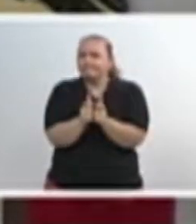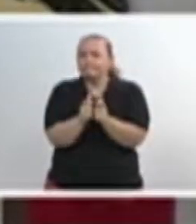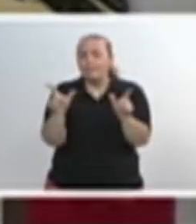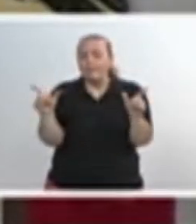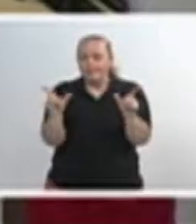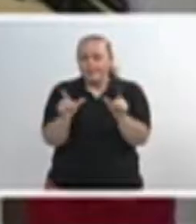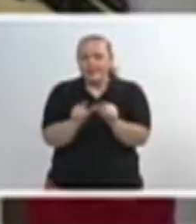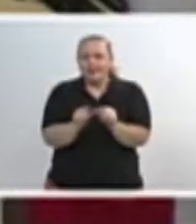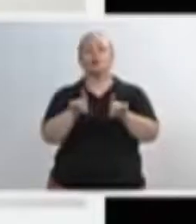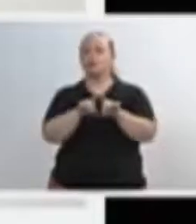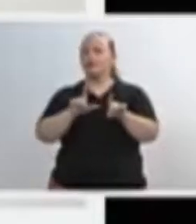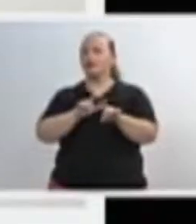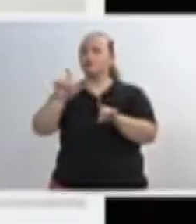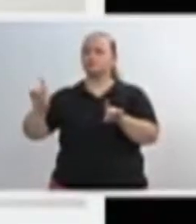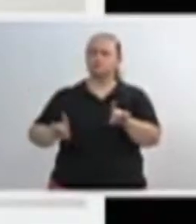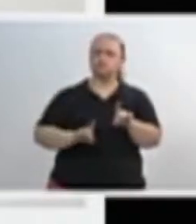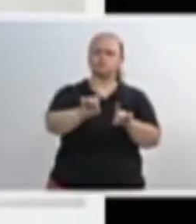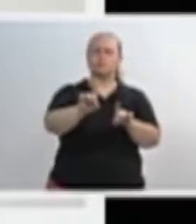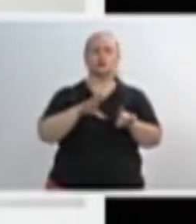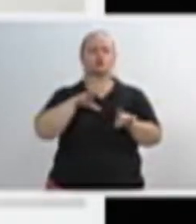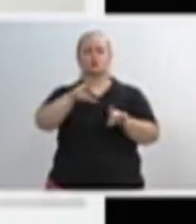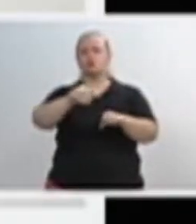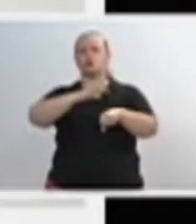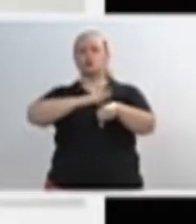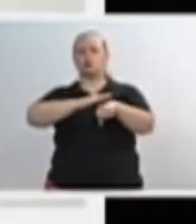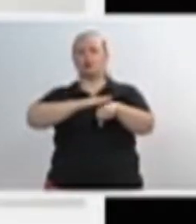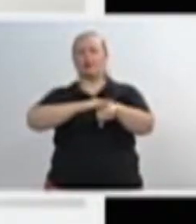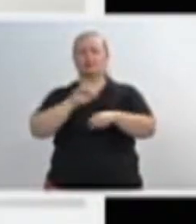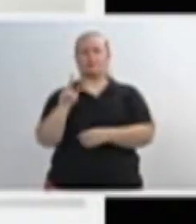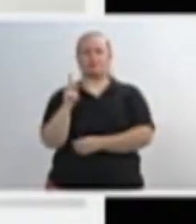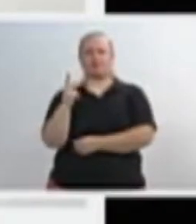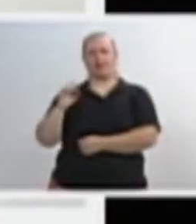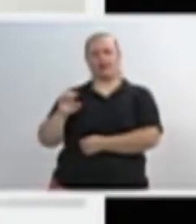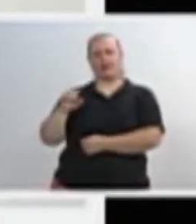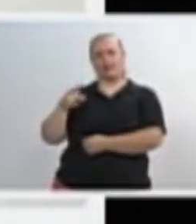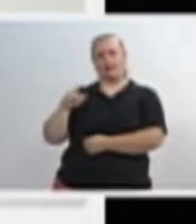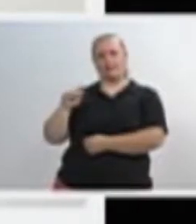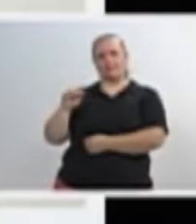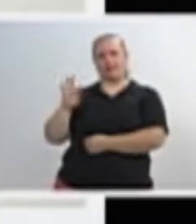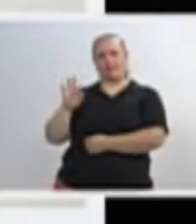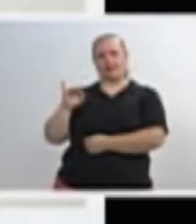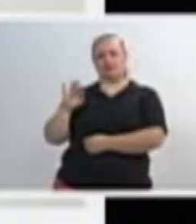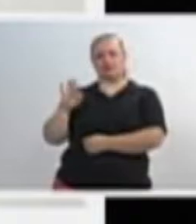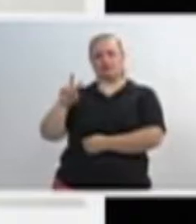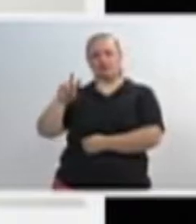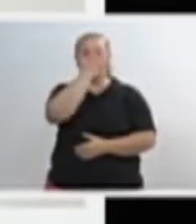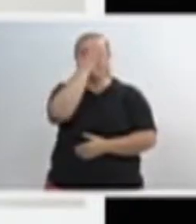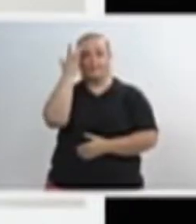Ligue 141 ou acesse cvv.org.br e receba apoio emocional.